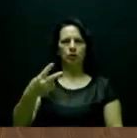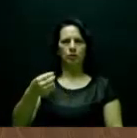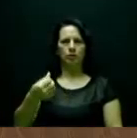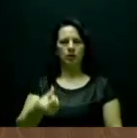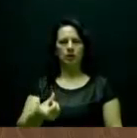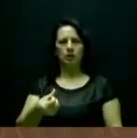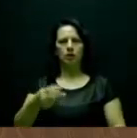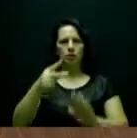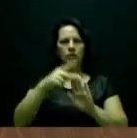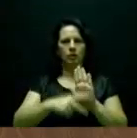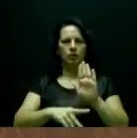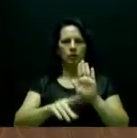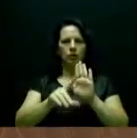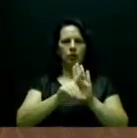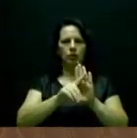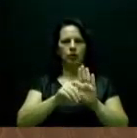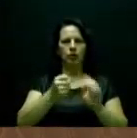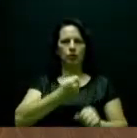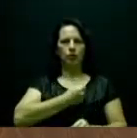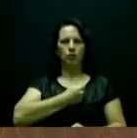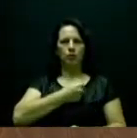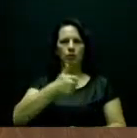247/2016, projeto de lei número